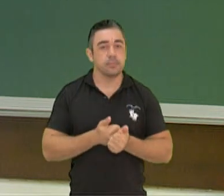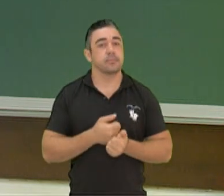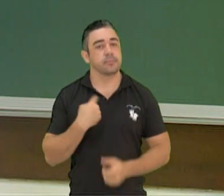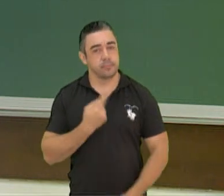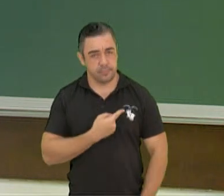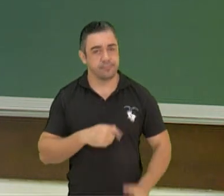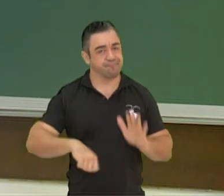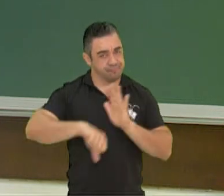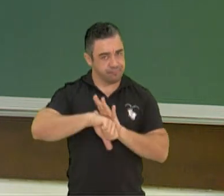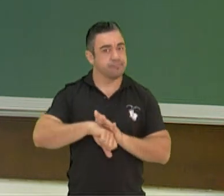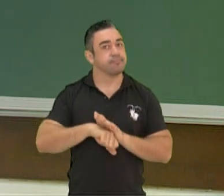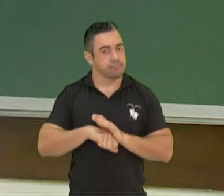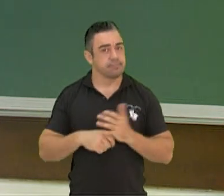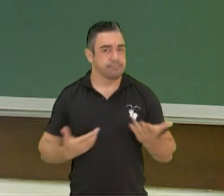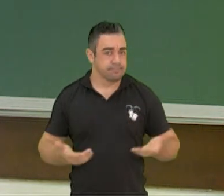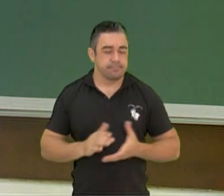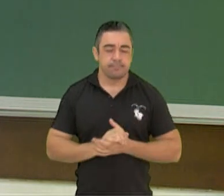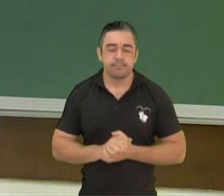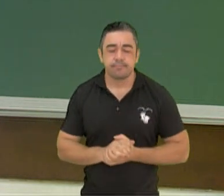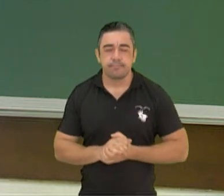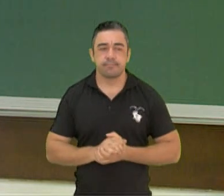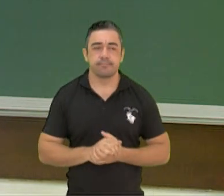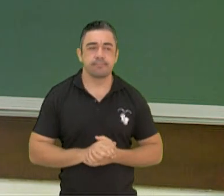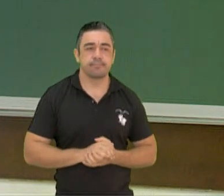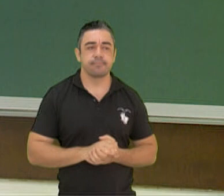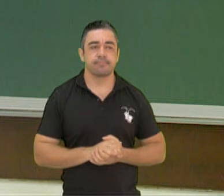que responder por isso.